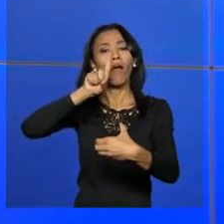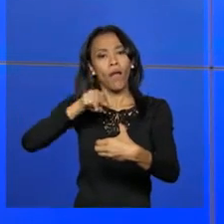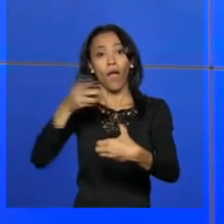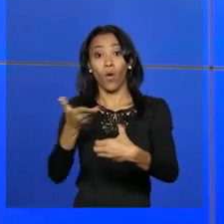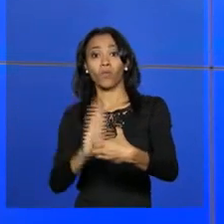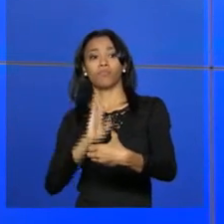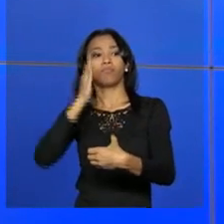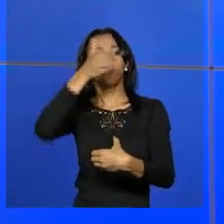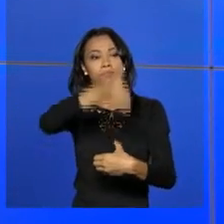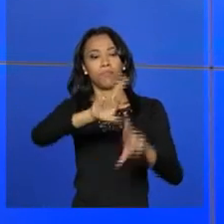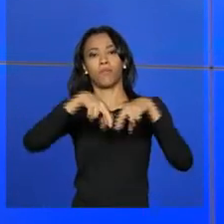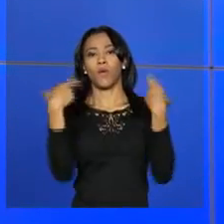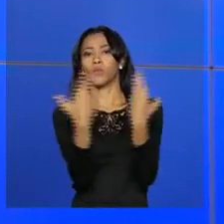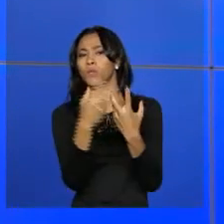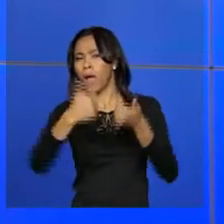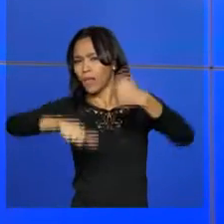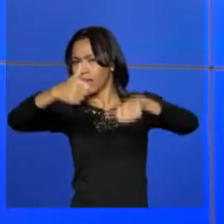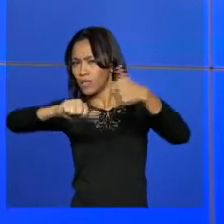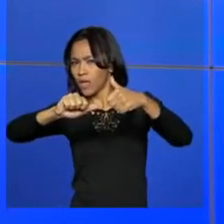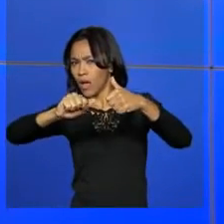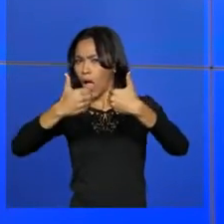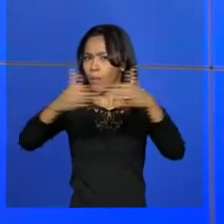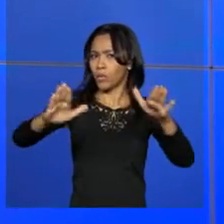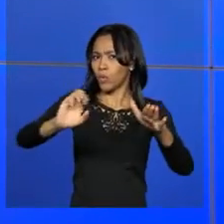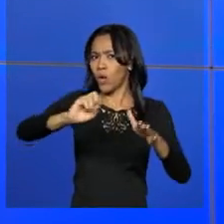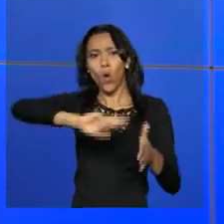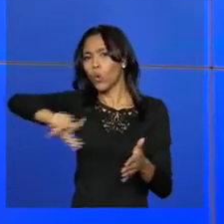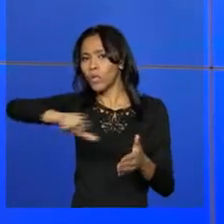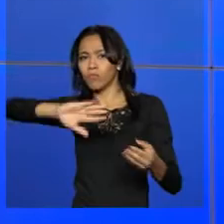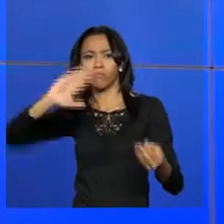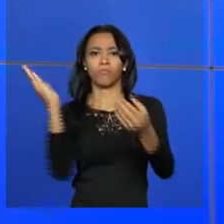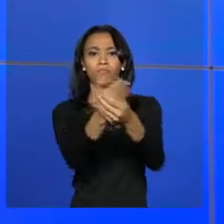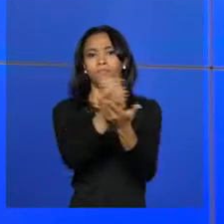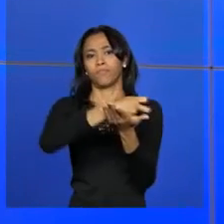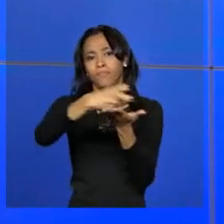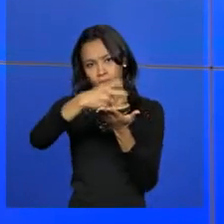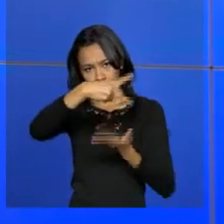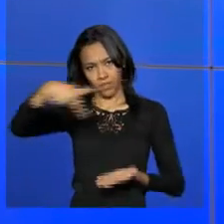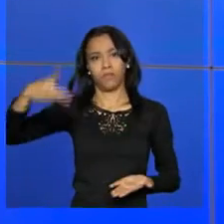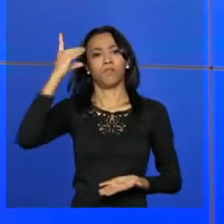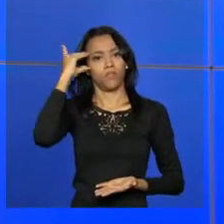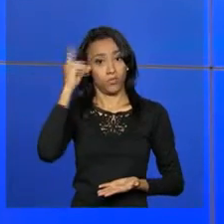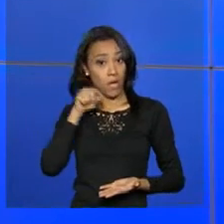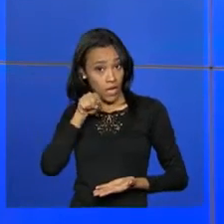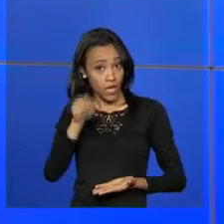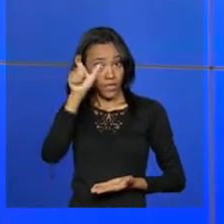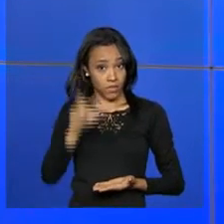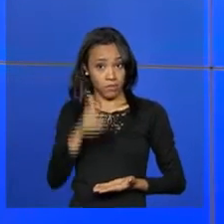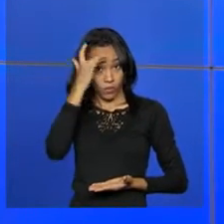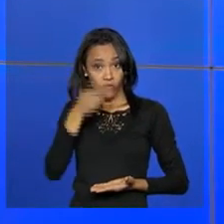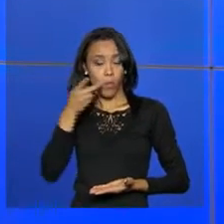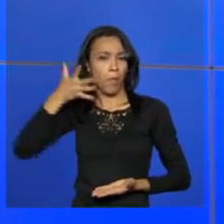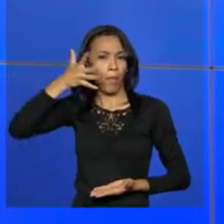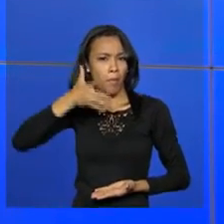nesse momento a sessão para analisar a abertura ou não do processo de impedimento da presidenta Dilma Rousseff. José Guimarães questionou